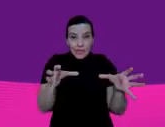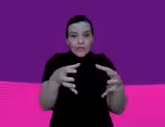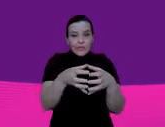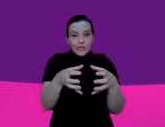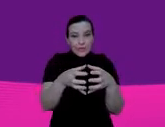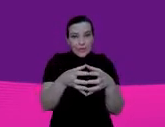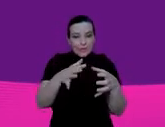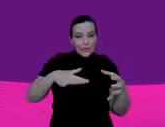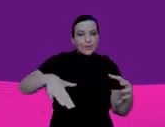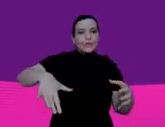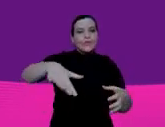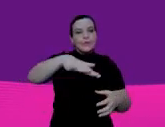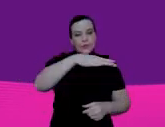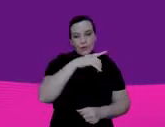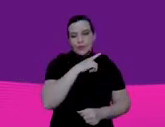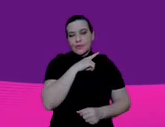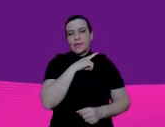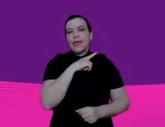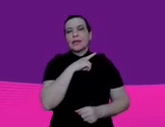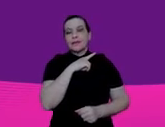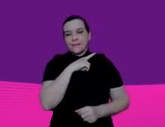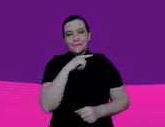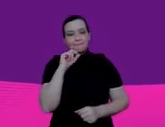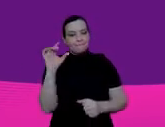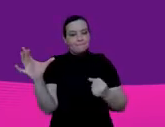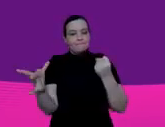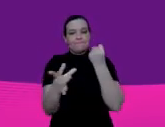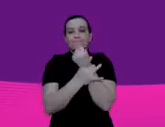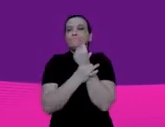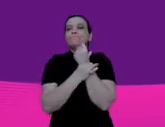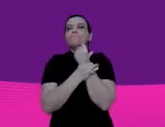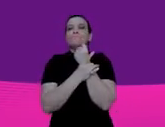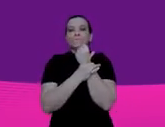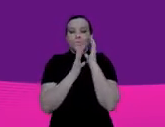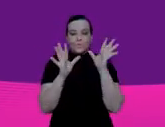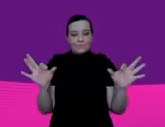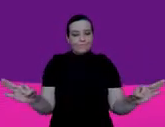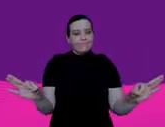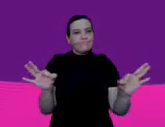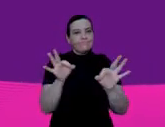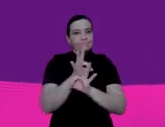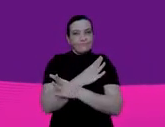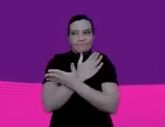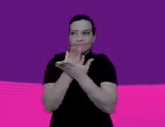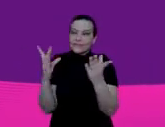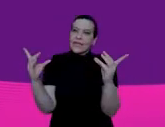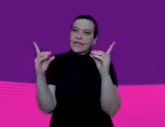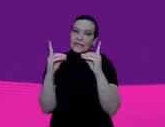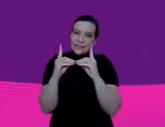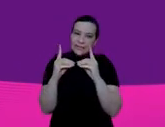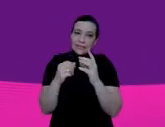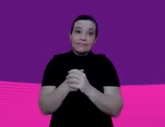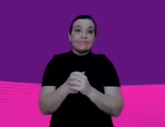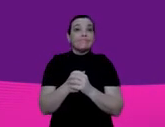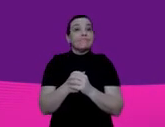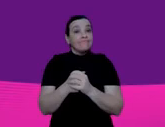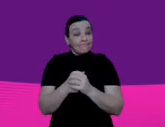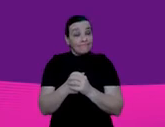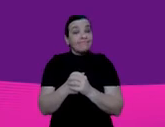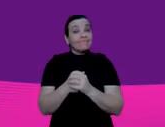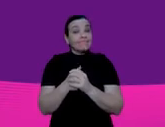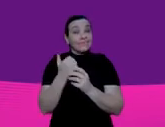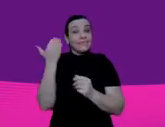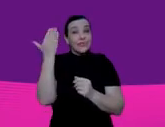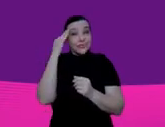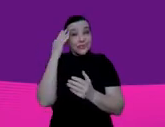tiverem mais seguras, mais preparadas para atender esses pacientes. E é por isso que a gente entende, de fato, que a gente